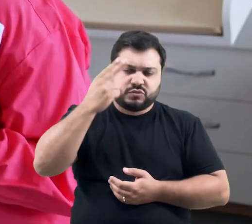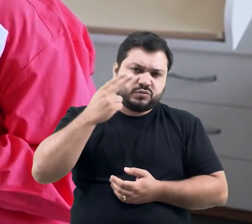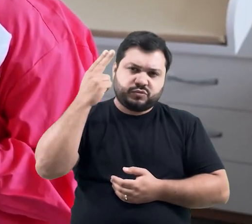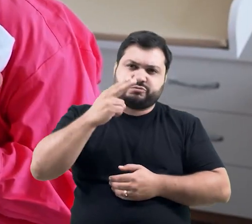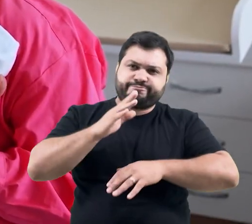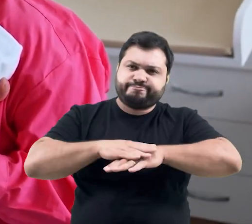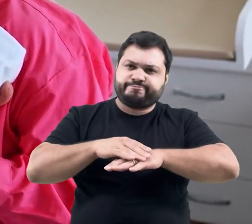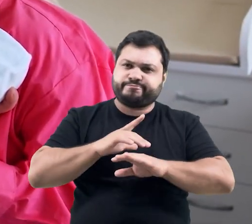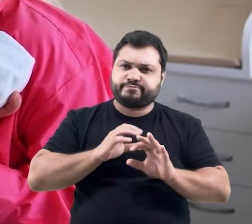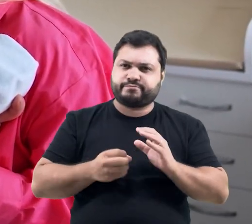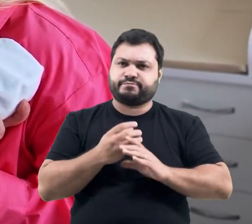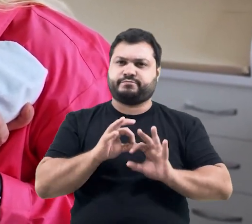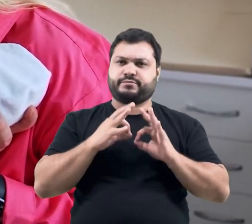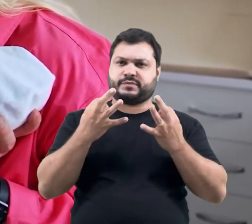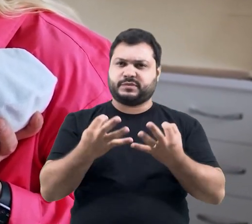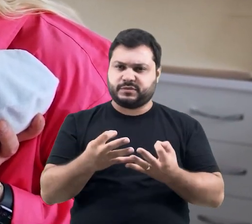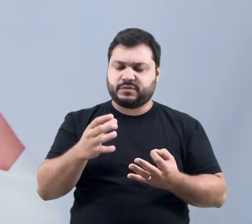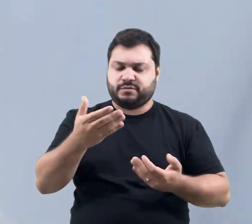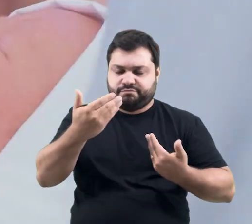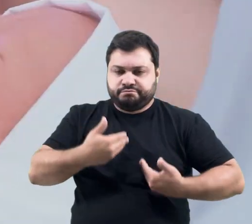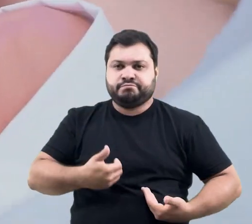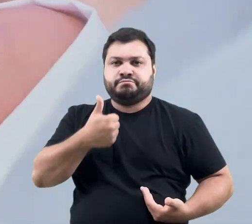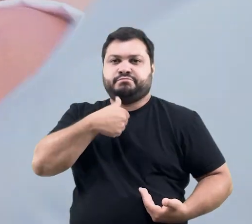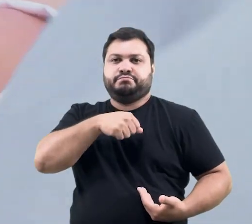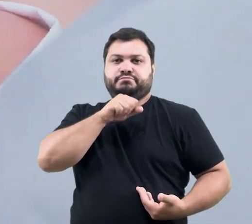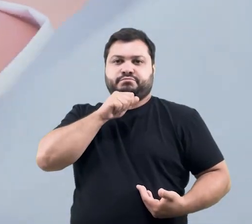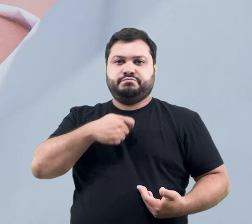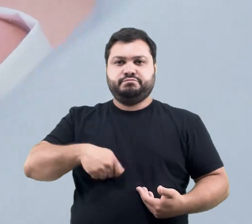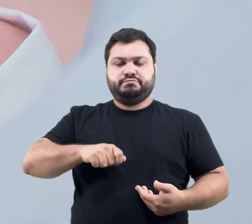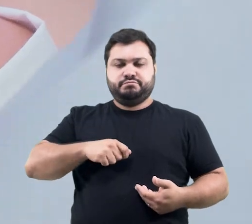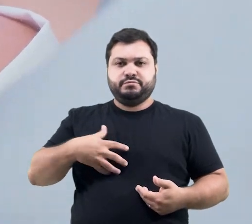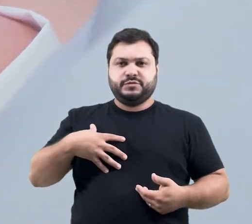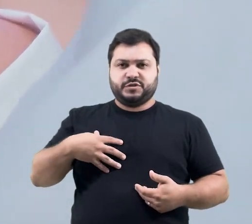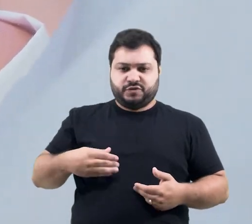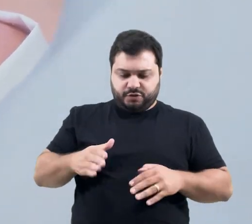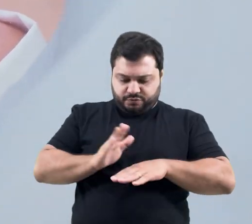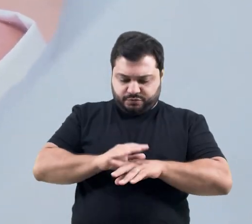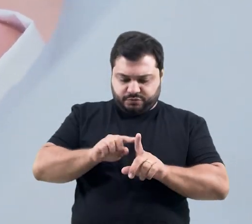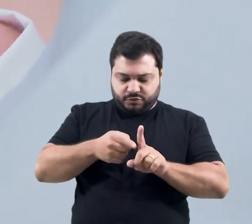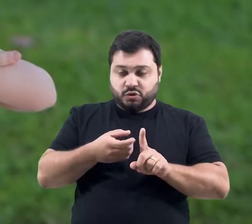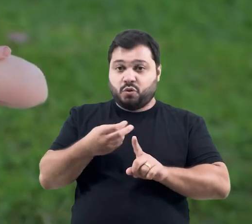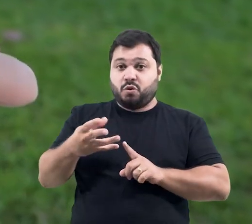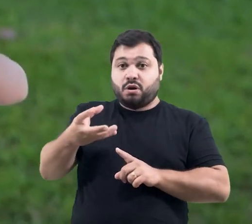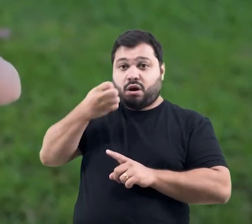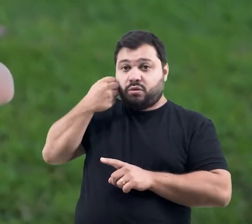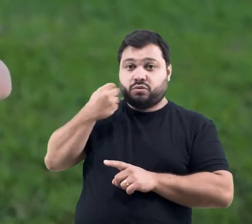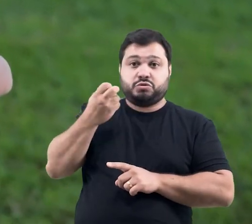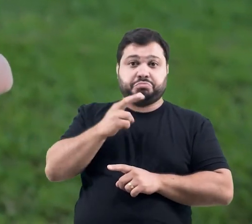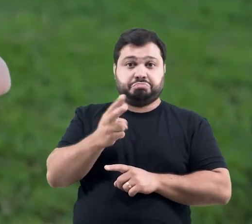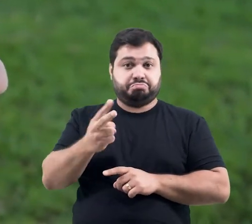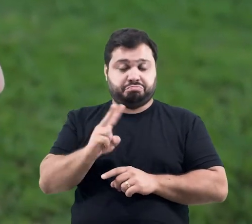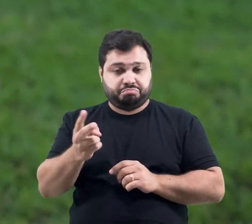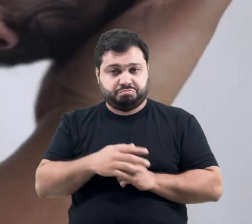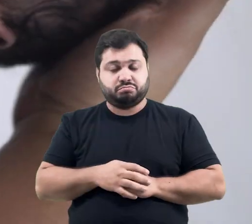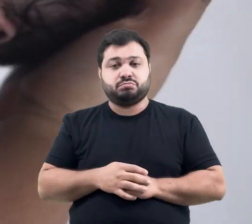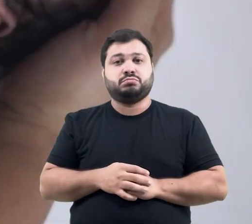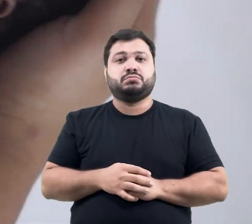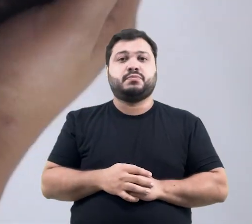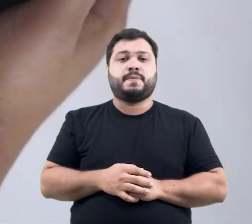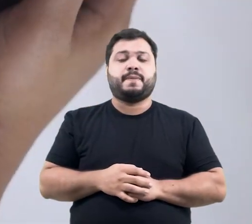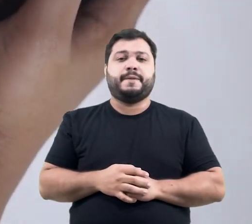O sonho de se constituir uma família e de ser mãe, seja de filhos biológicos ou de filhos adotivos.